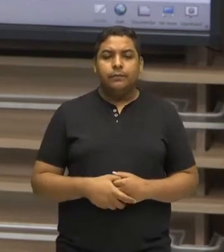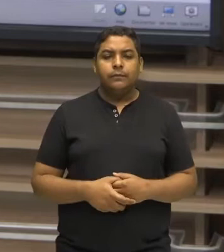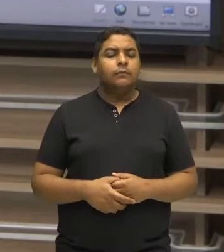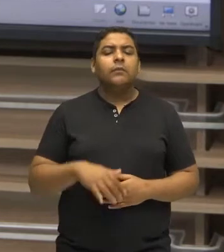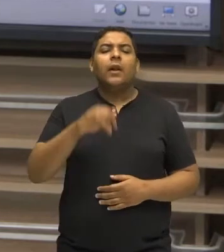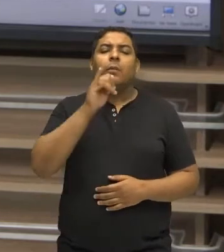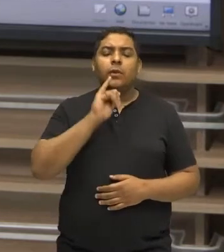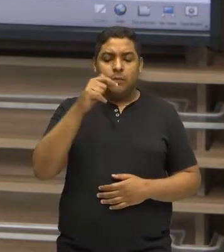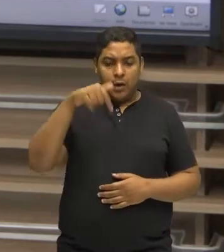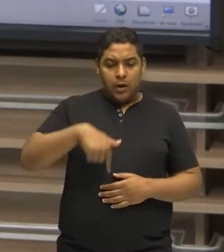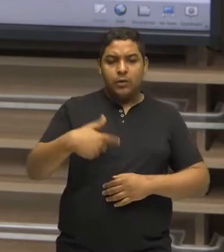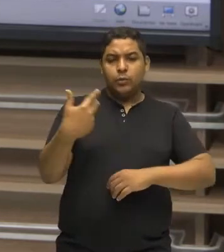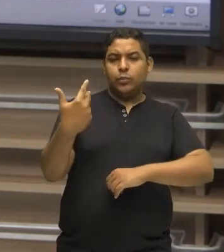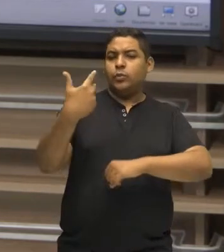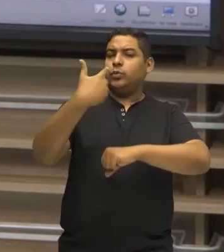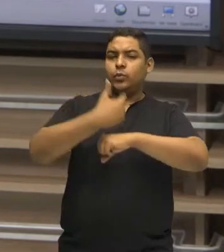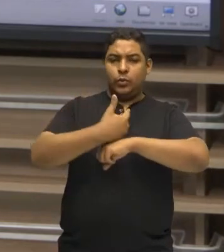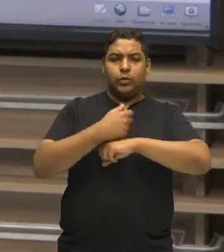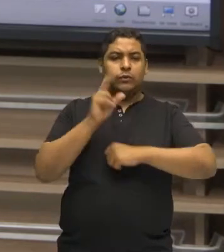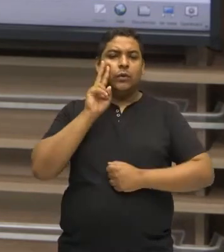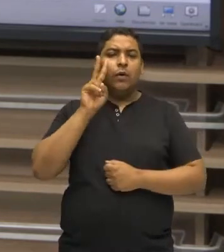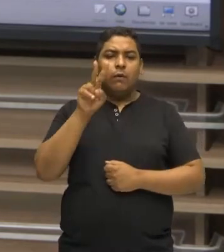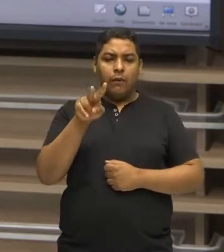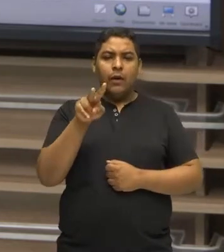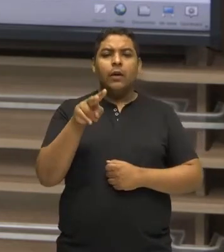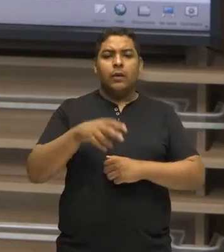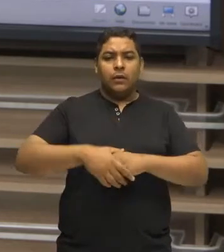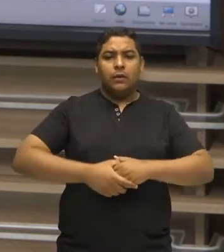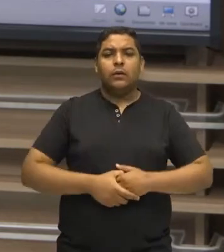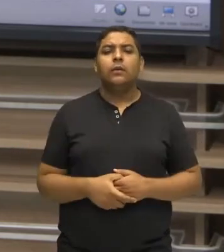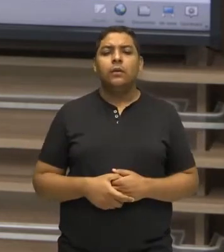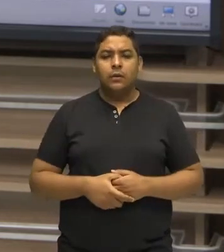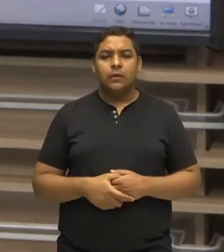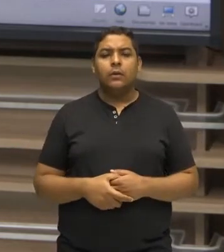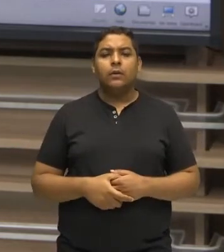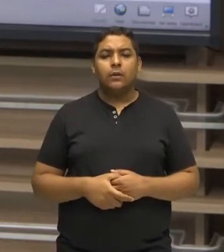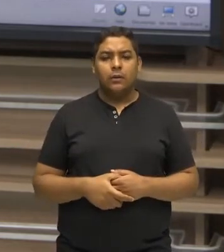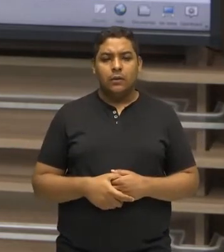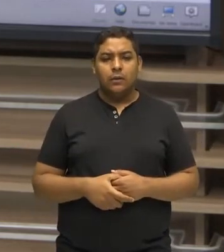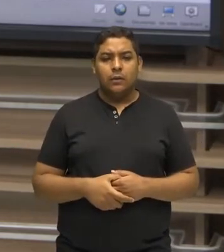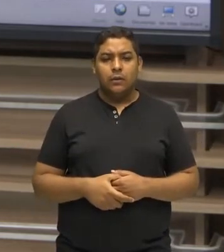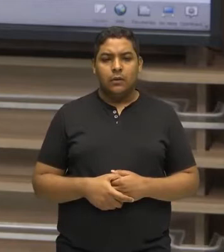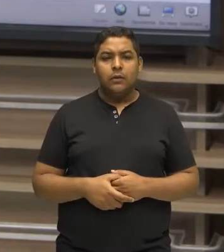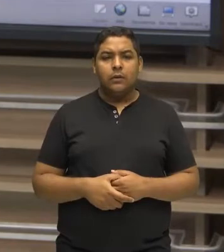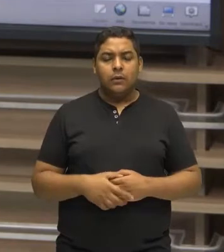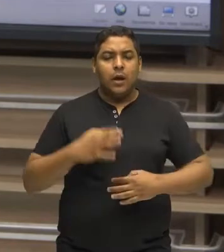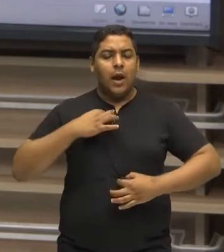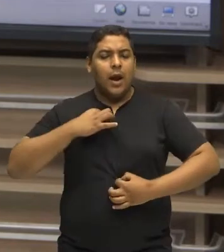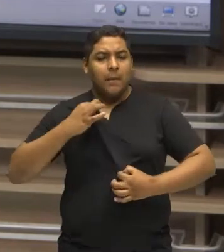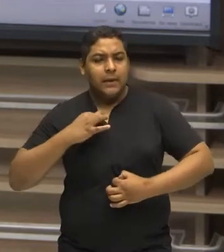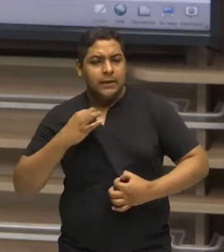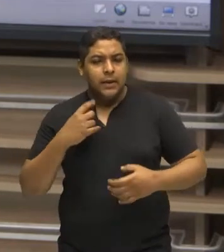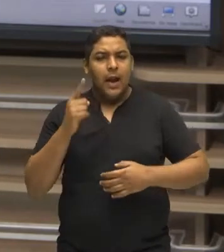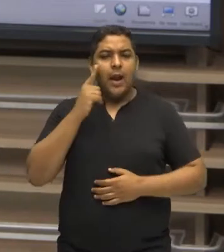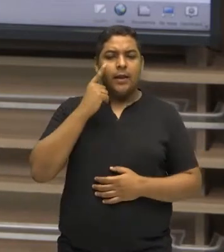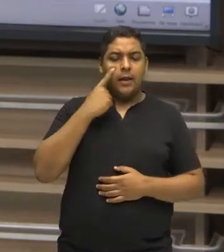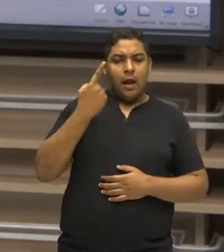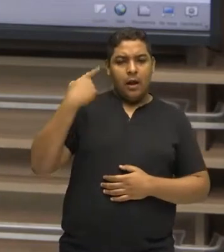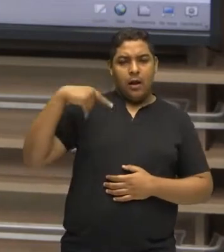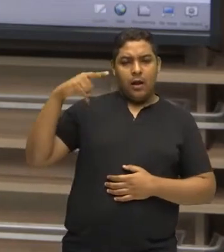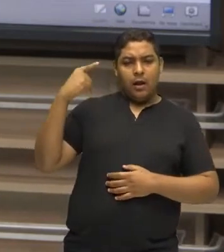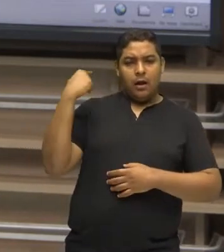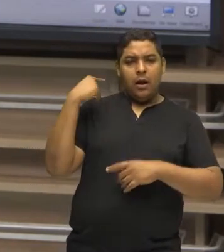aqui no estúdio, vocês estão vendo aqui, principalmente aqui no painel, aqui a minha camisa, vocês estão vendo aí a